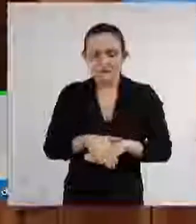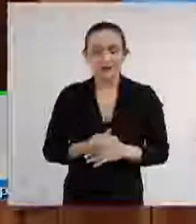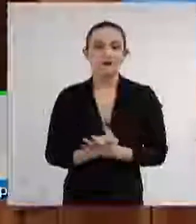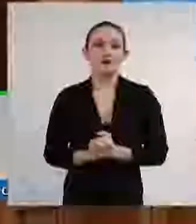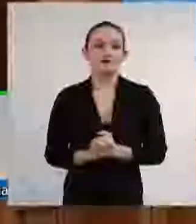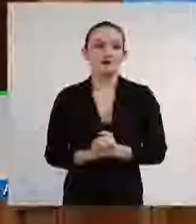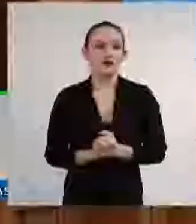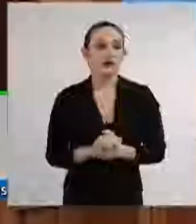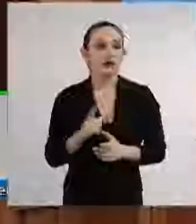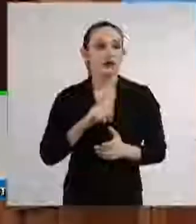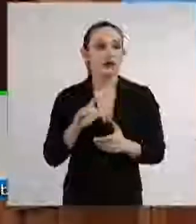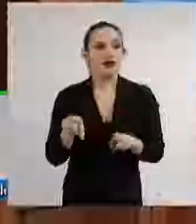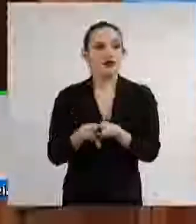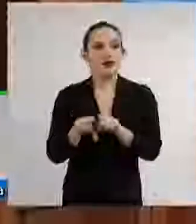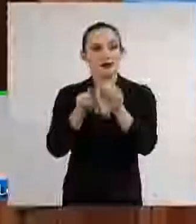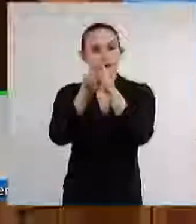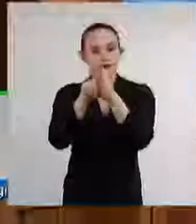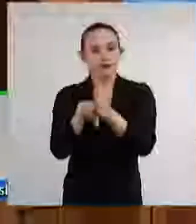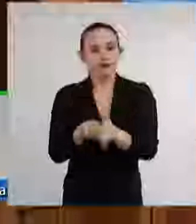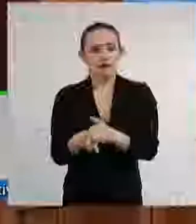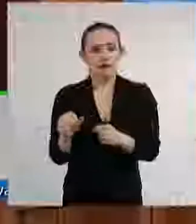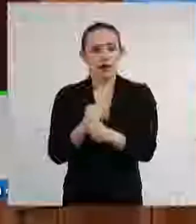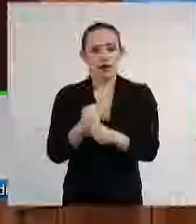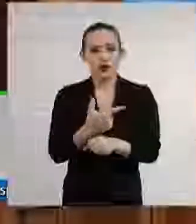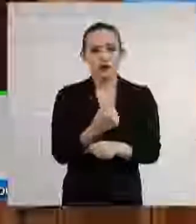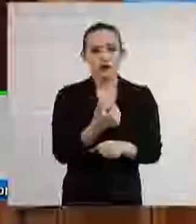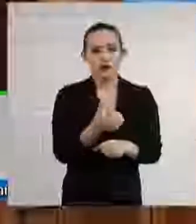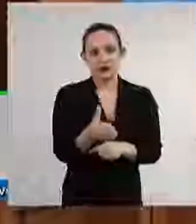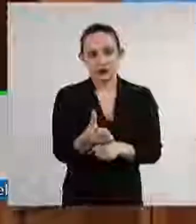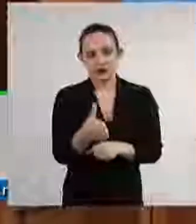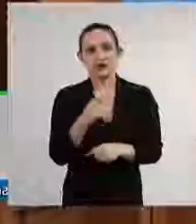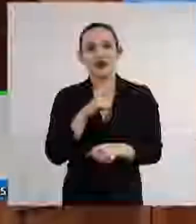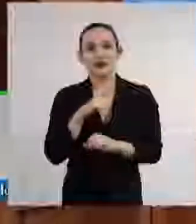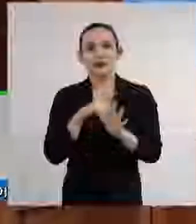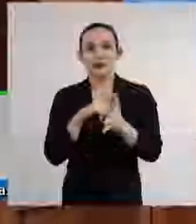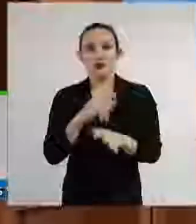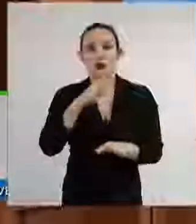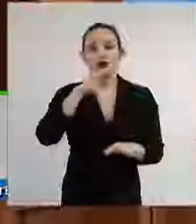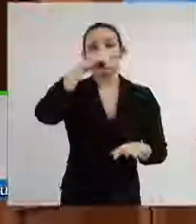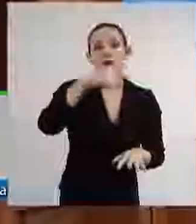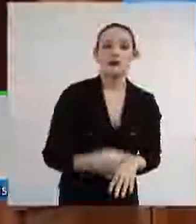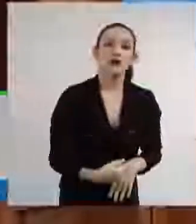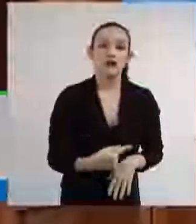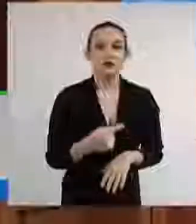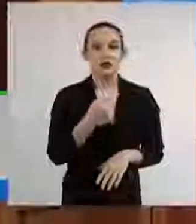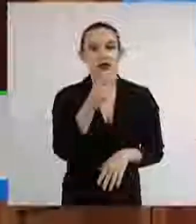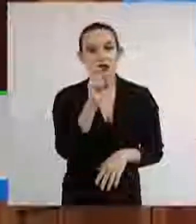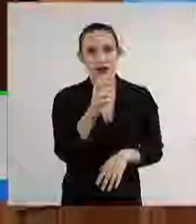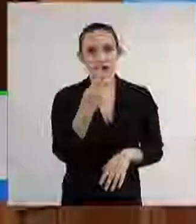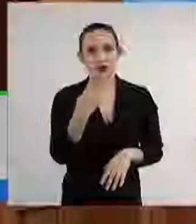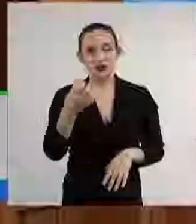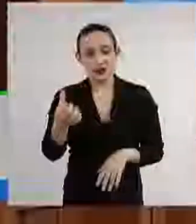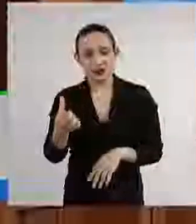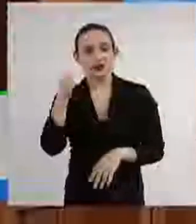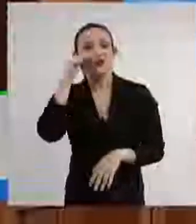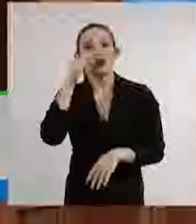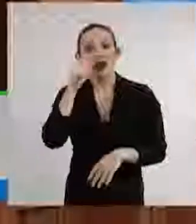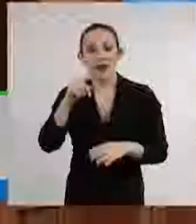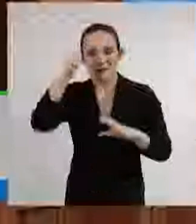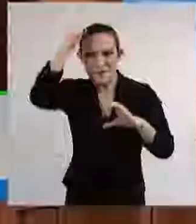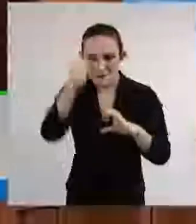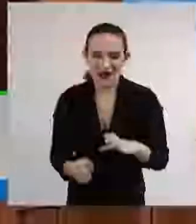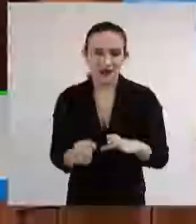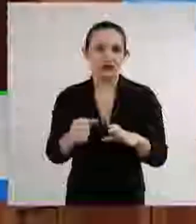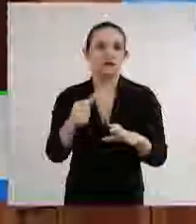Nos dados nacionais, em 2016, 4.645 mulheres foram assassinadas no país, o que representa uma